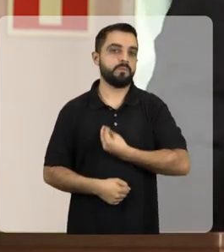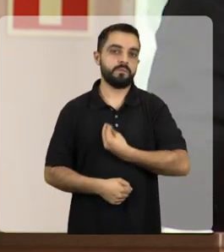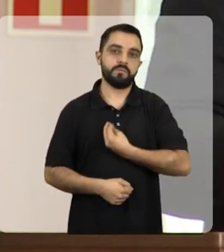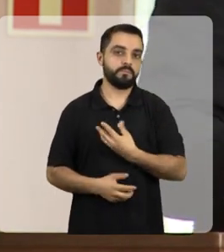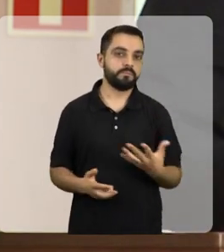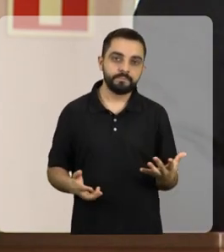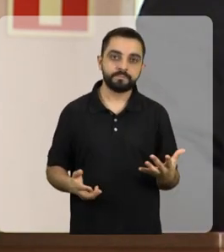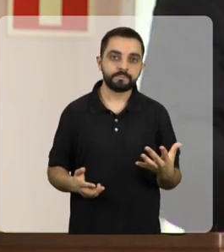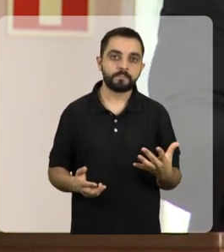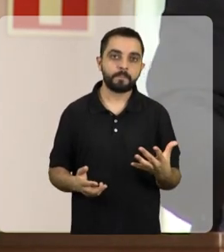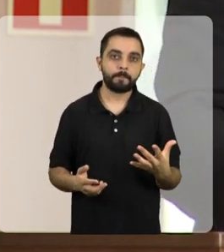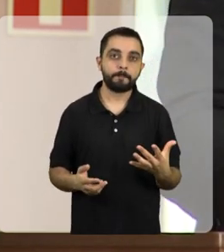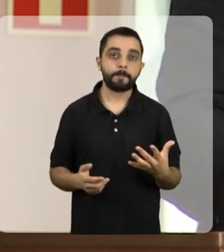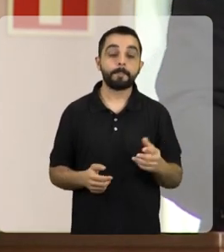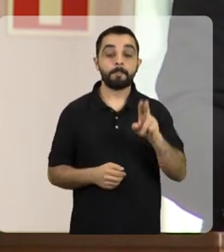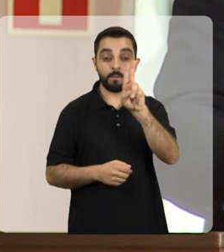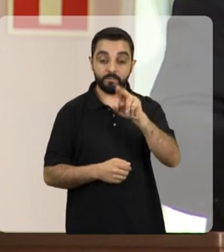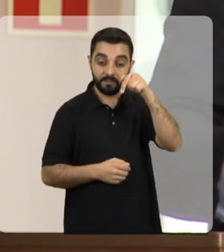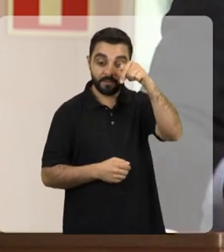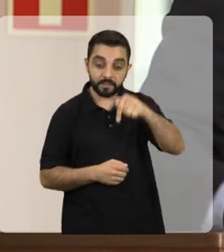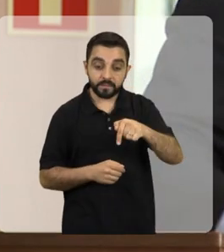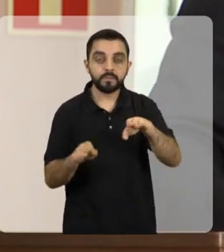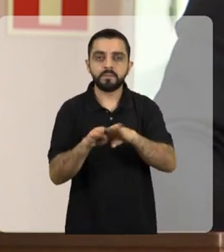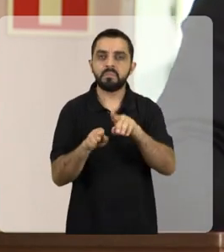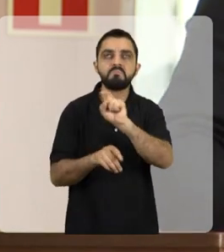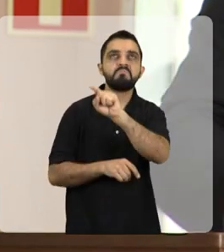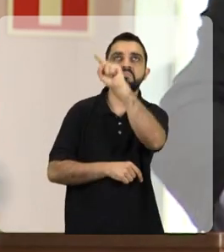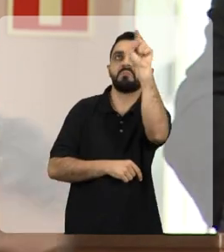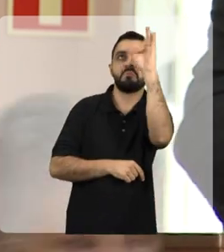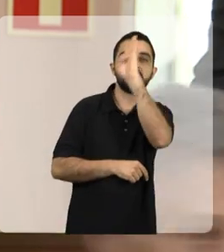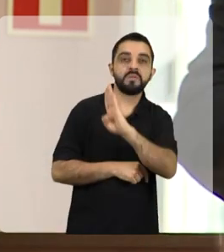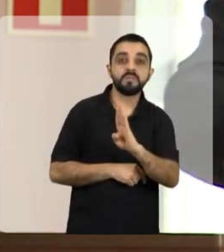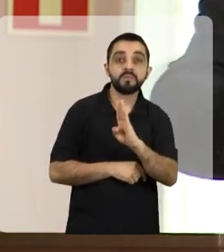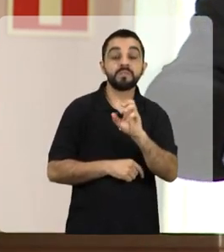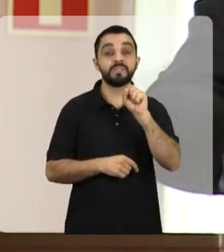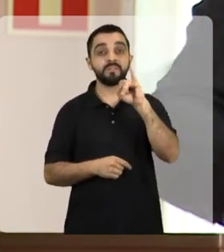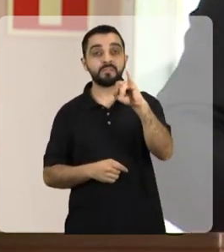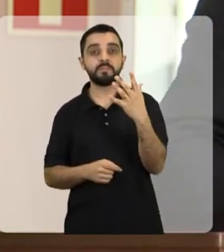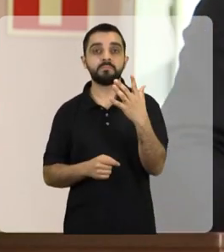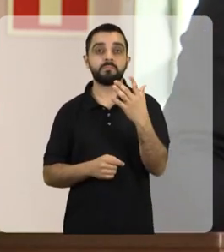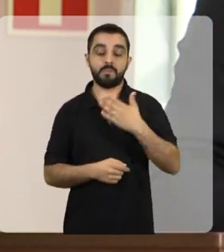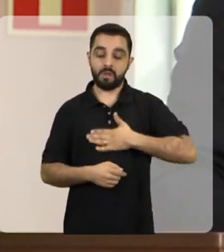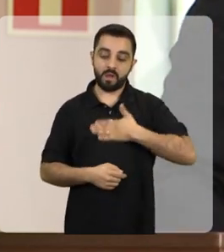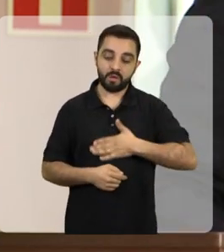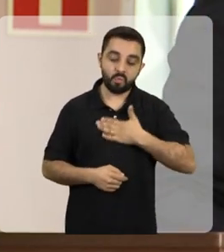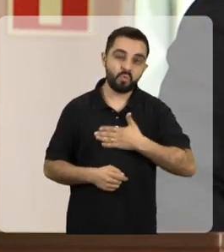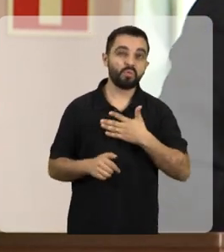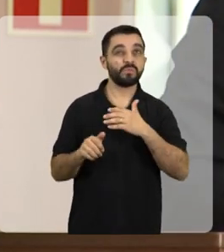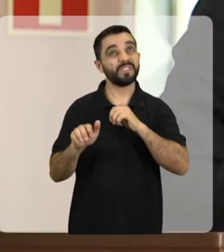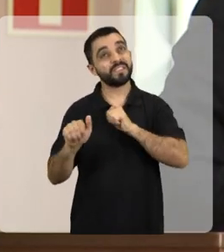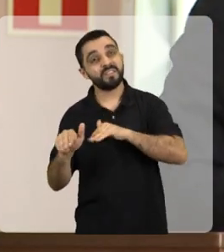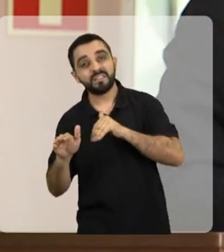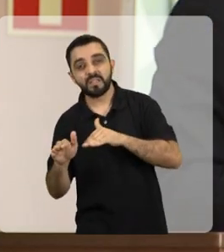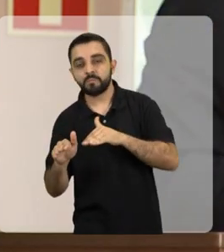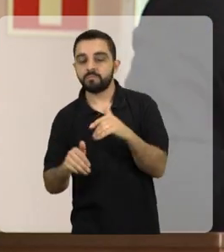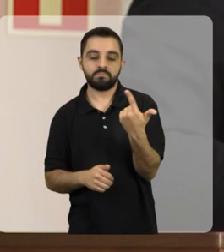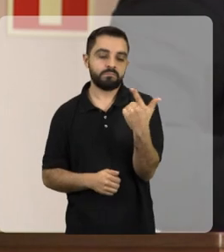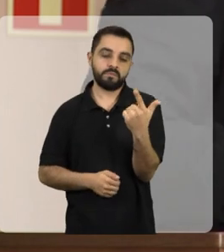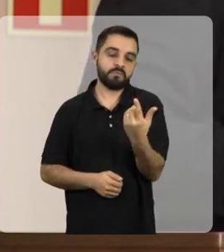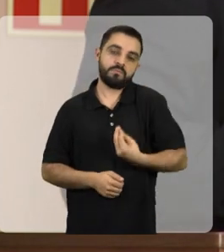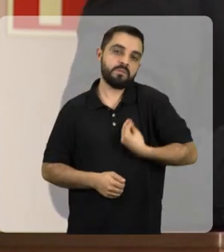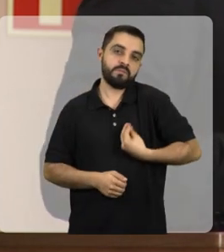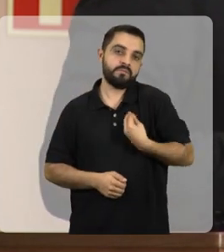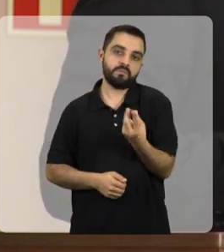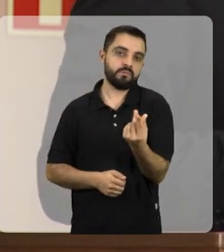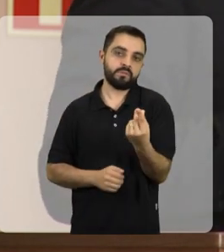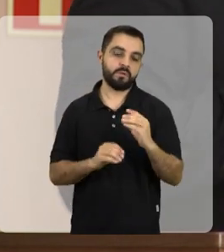Nossas universidades e as universidades federais do Brasil inteiro, a partir de agosto ou setembro, não teriam mais